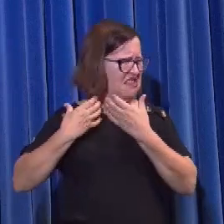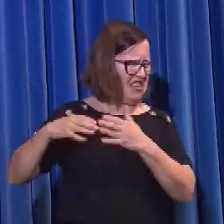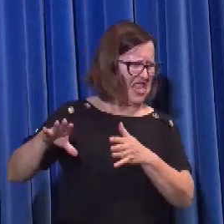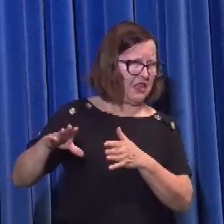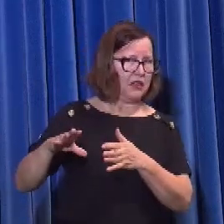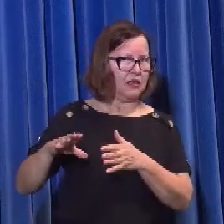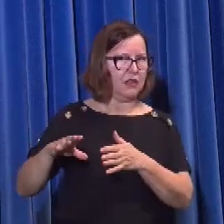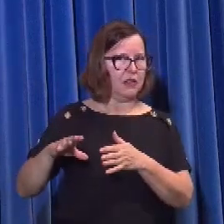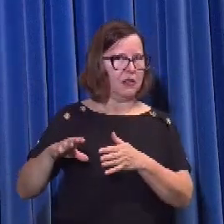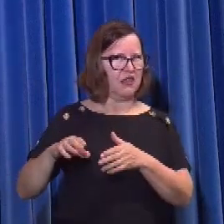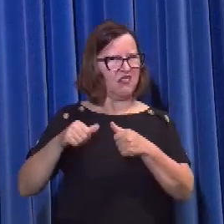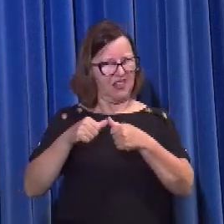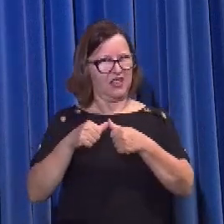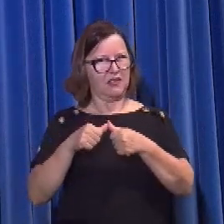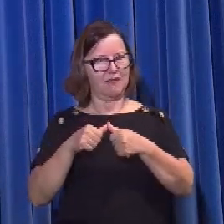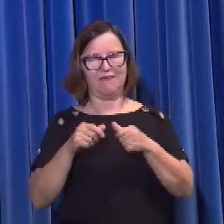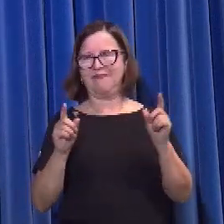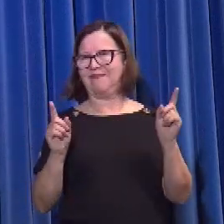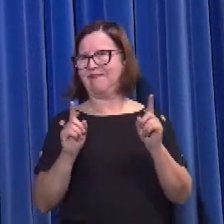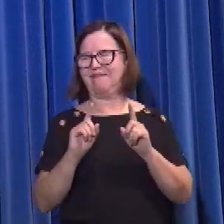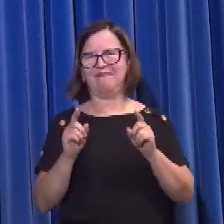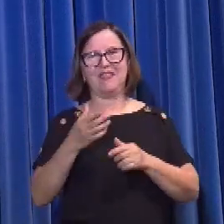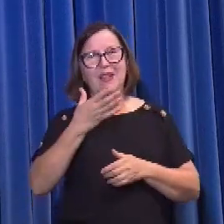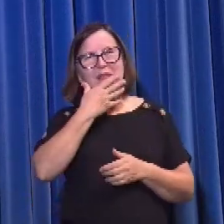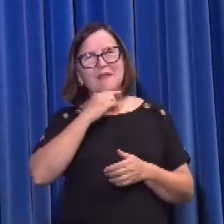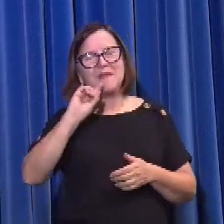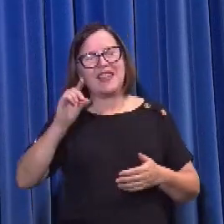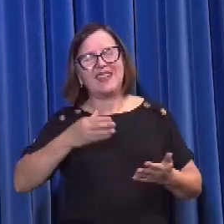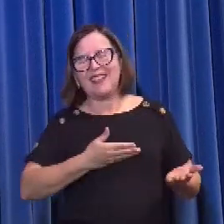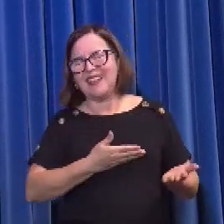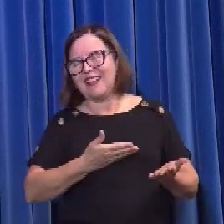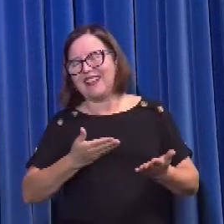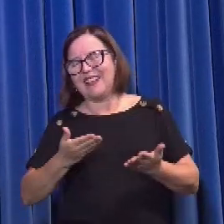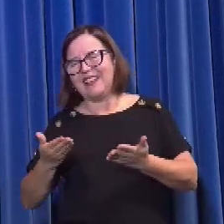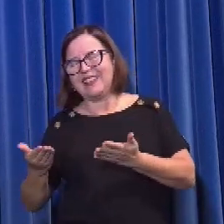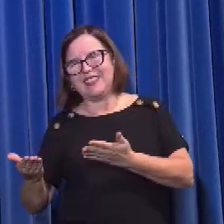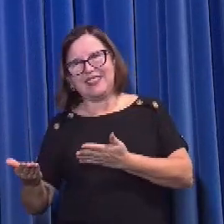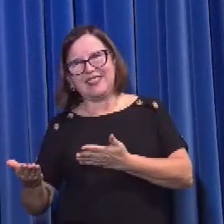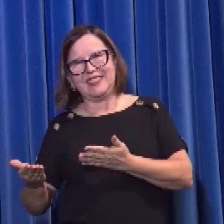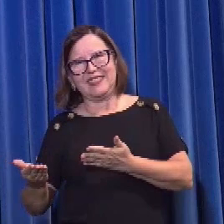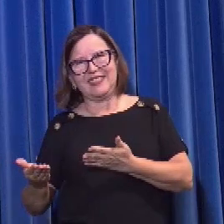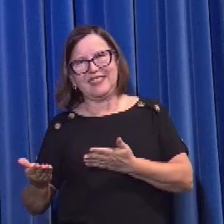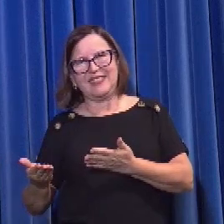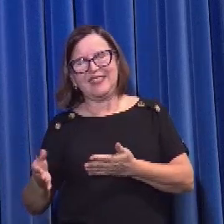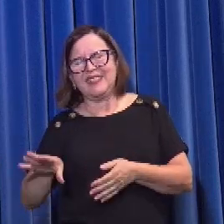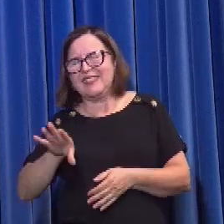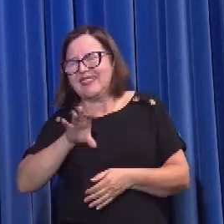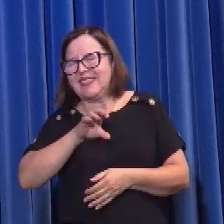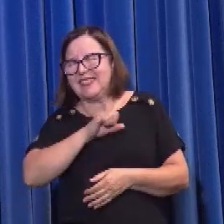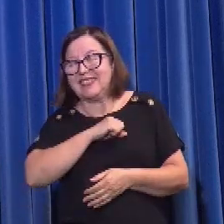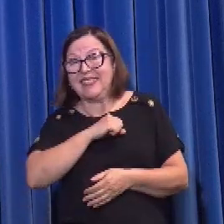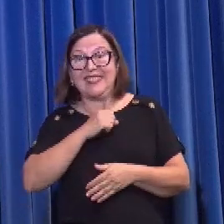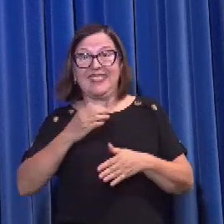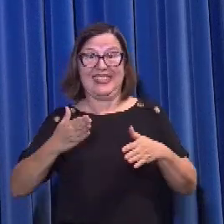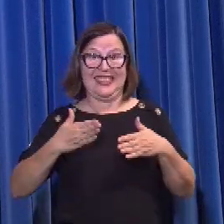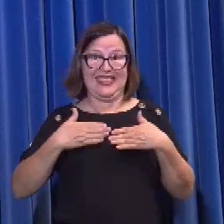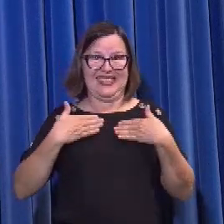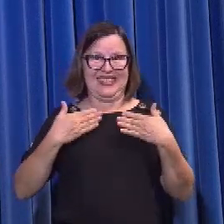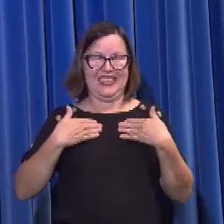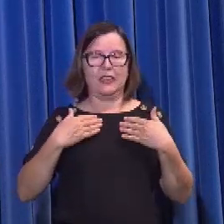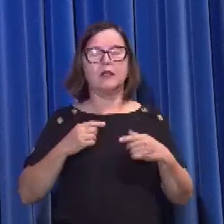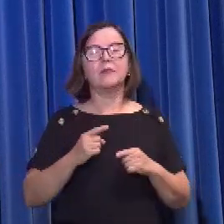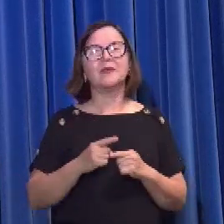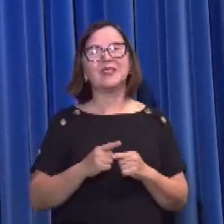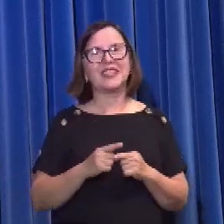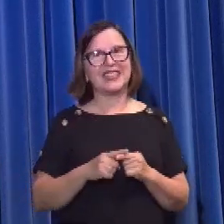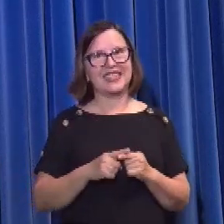Foi assim que ele reagiu? Não, o pai o recebeu de forma amorosa e alegre. Por